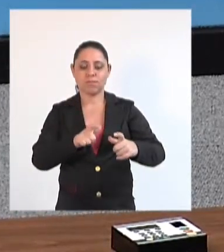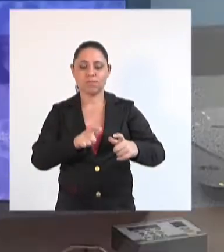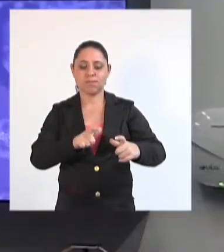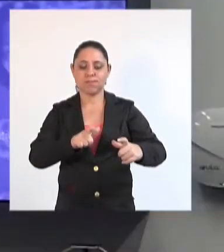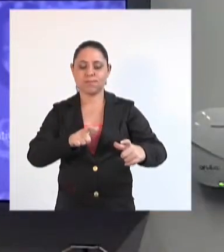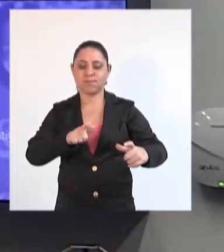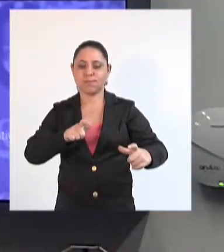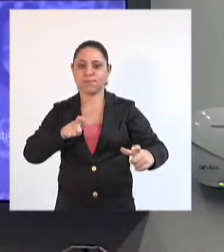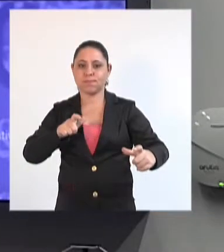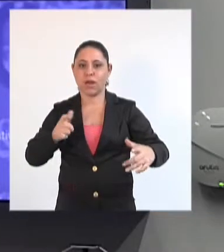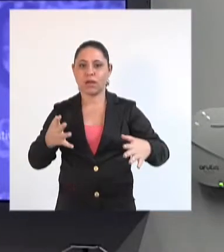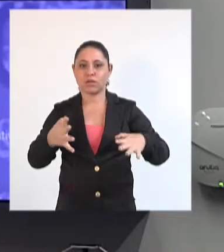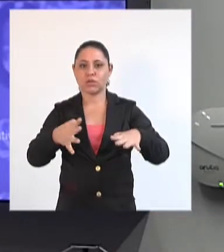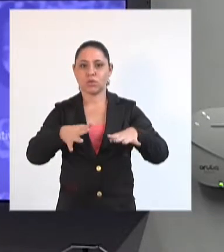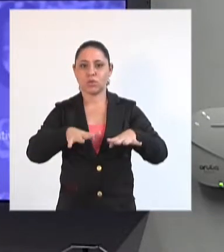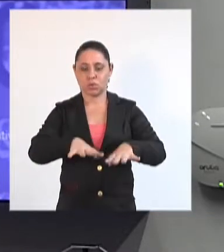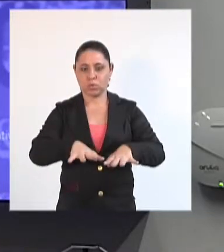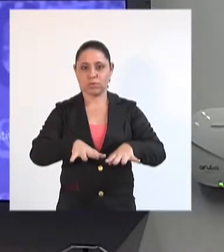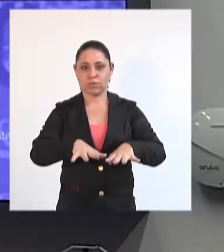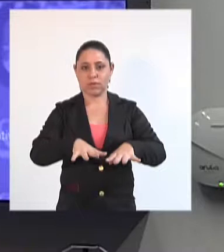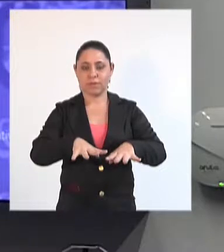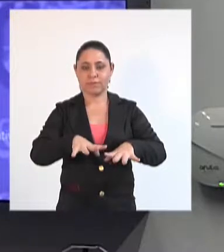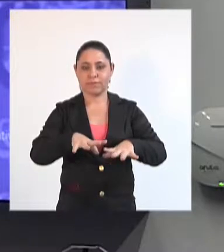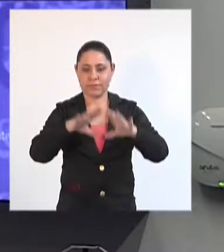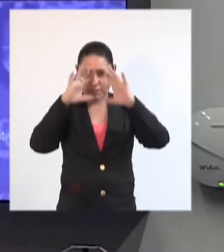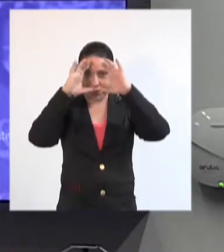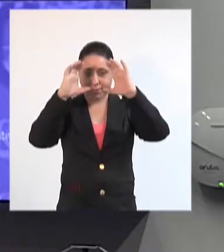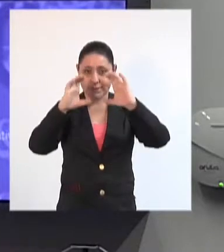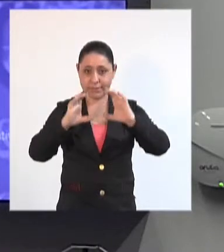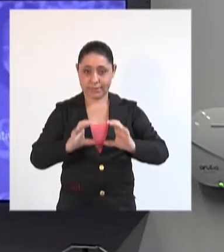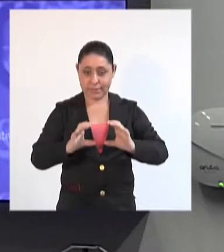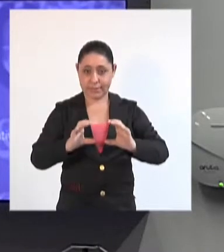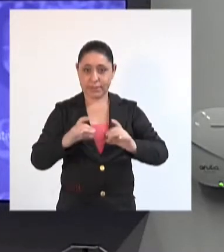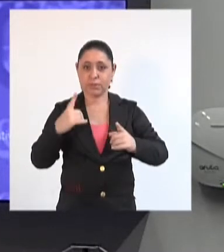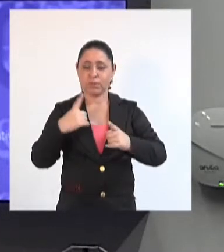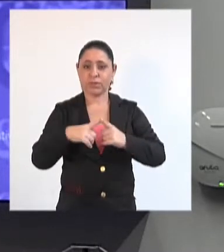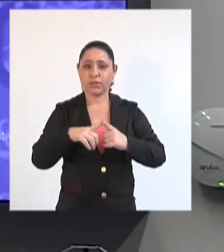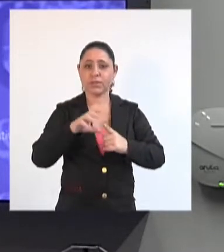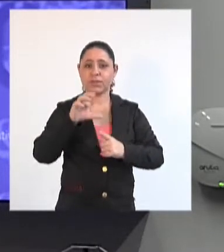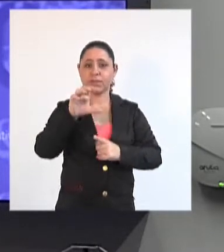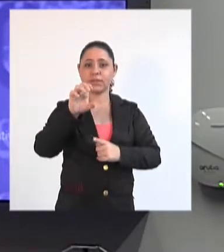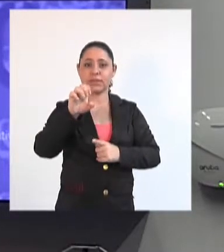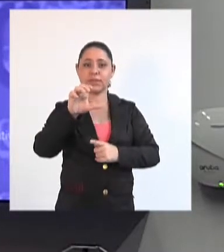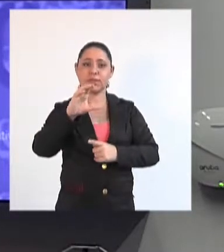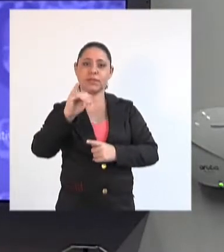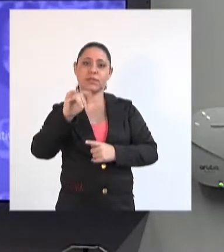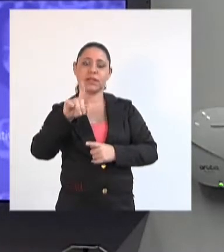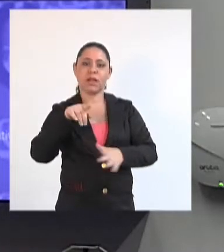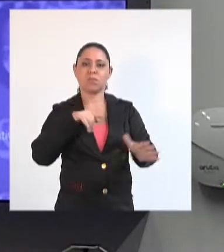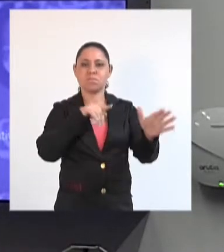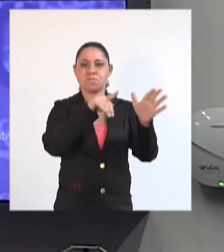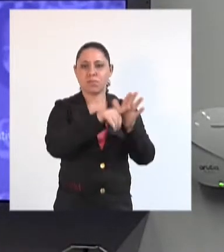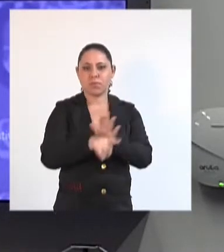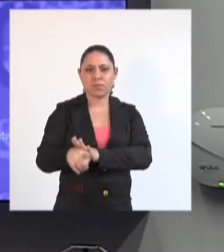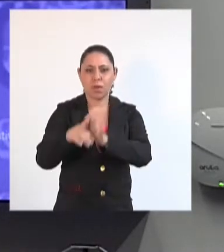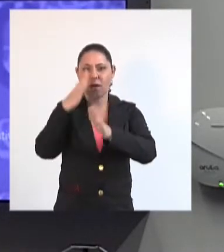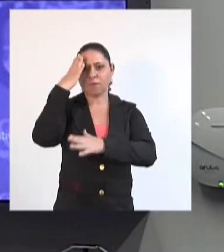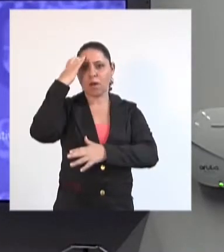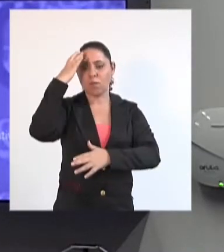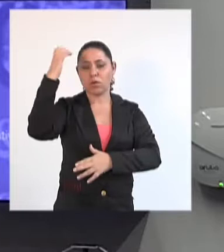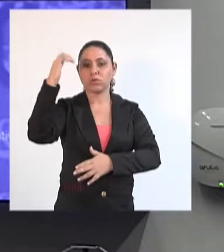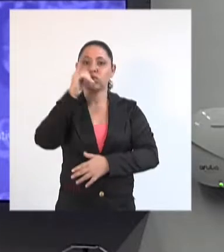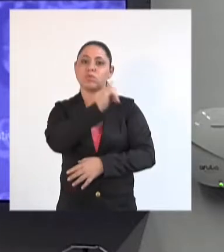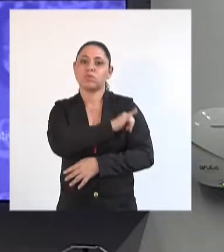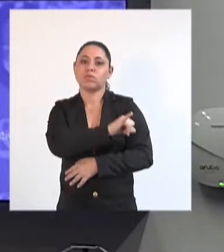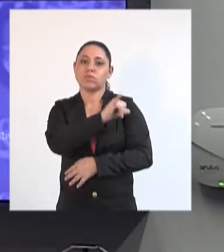da inclusão na cidadania. Essa fala é da Cecília Minaio, que é uma grande pesquisadora, do Rio